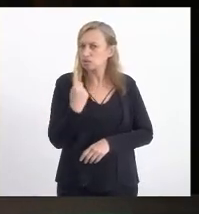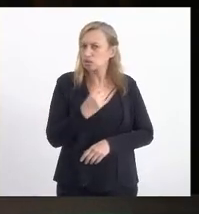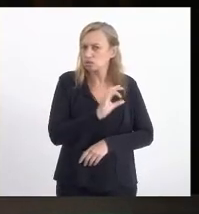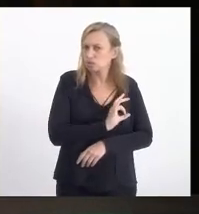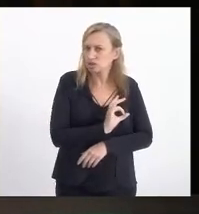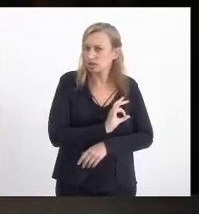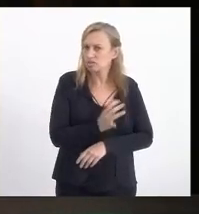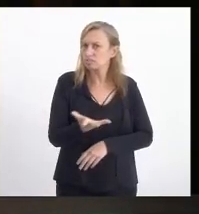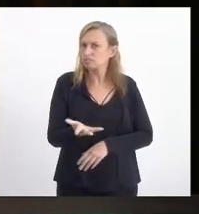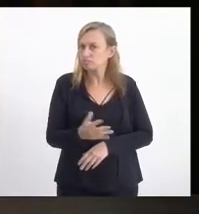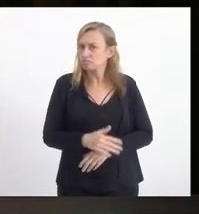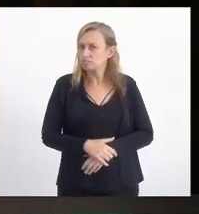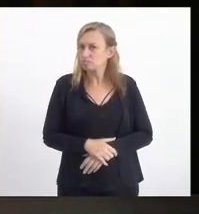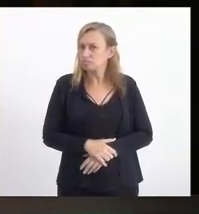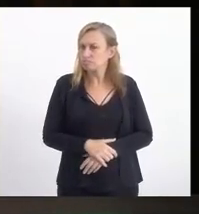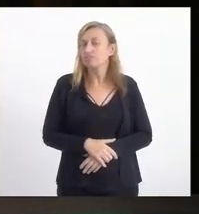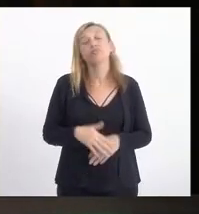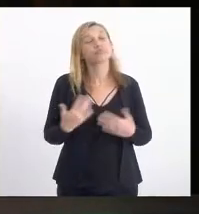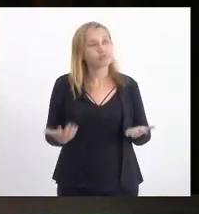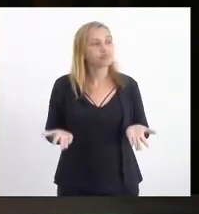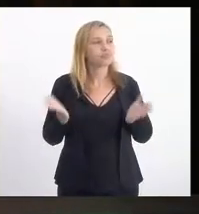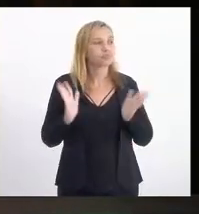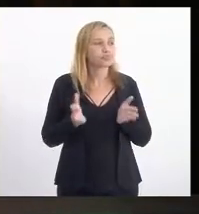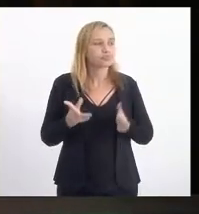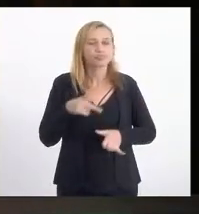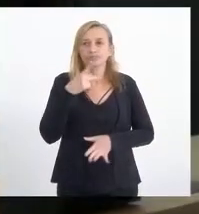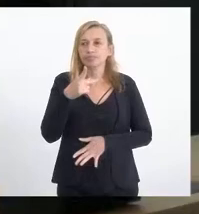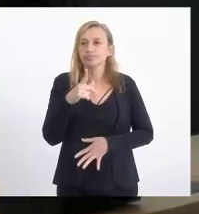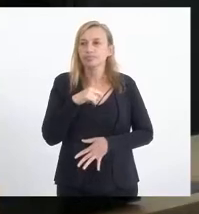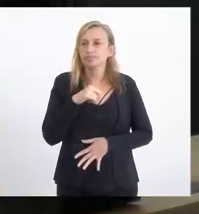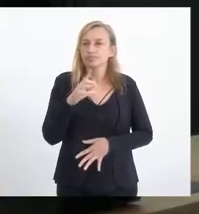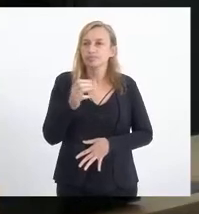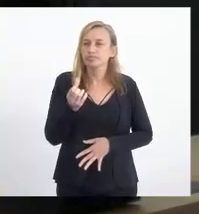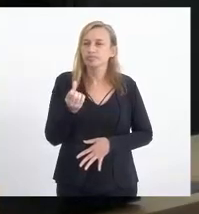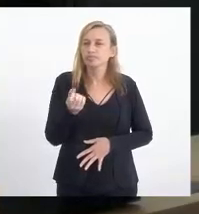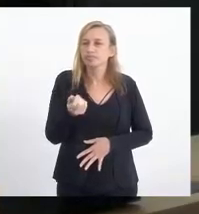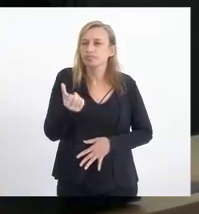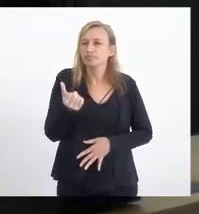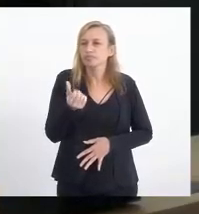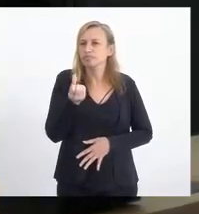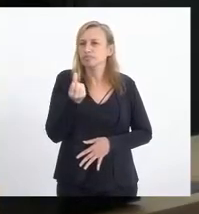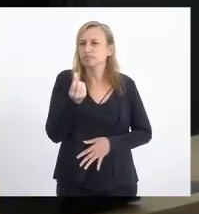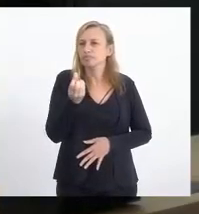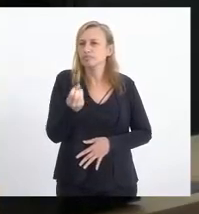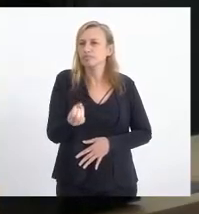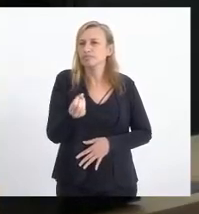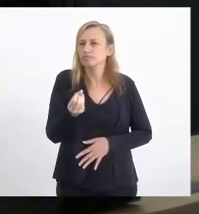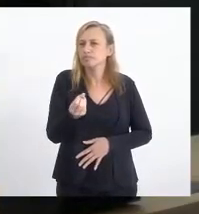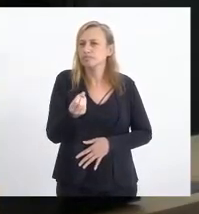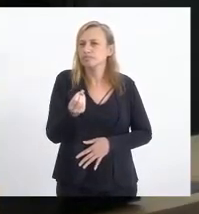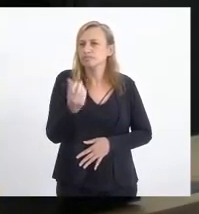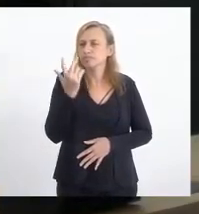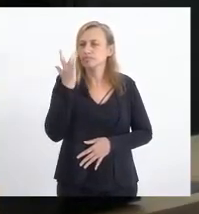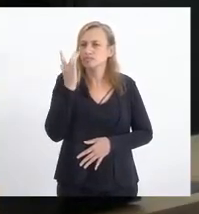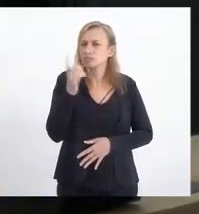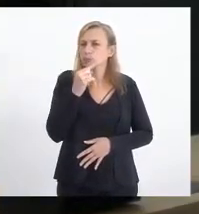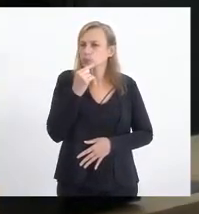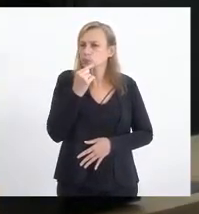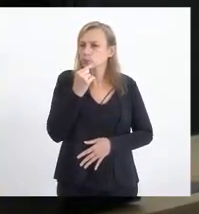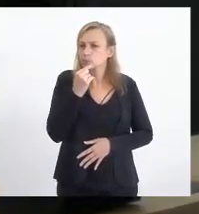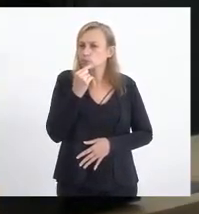policiais bom então hoje eu digo que eu tenho quase 60 sabe se eu tiver enganado agora 60